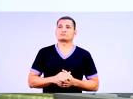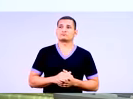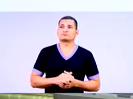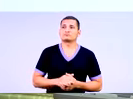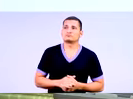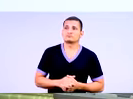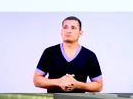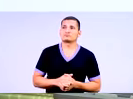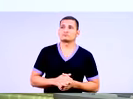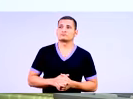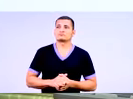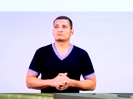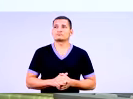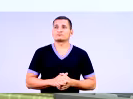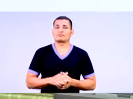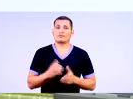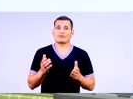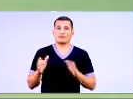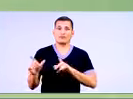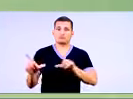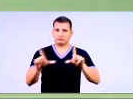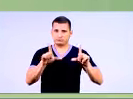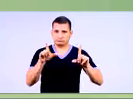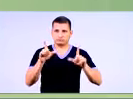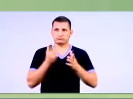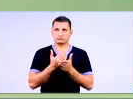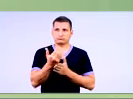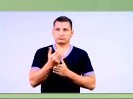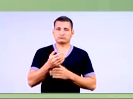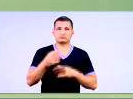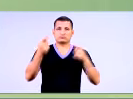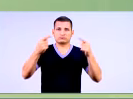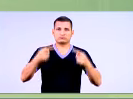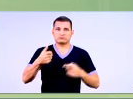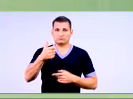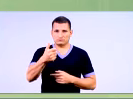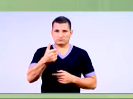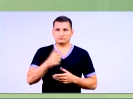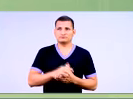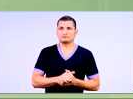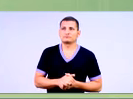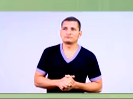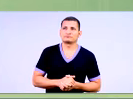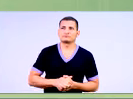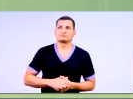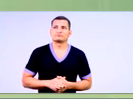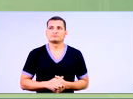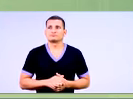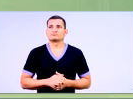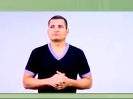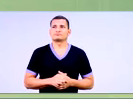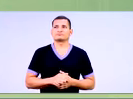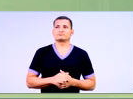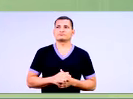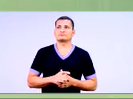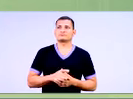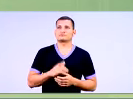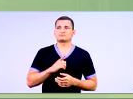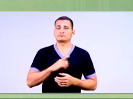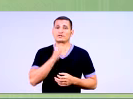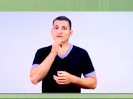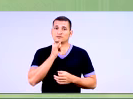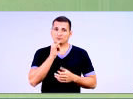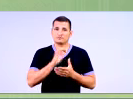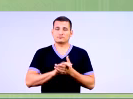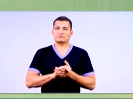aqui com os slides na questão 1. Siga o modelo. Então, nós temos um modelo e passe as frases